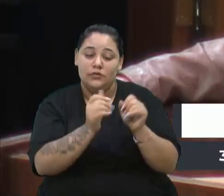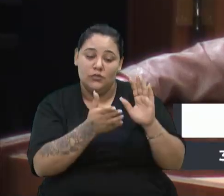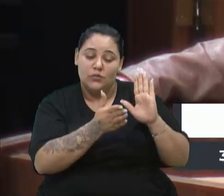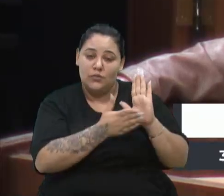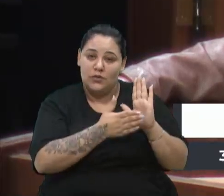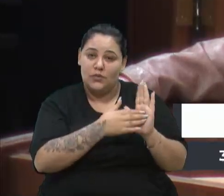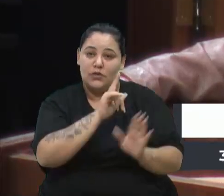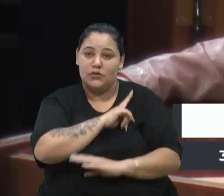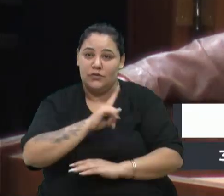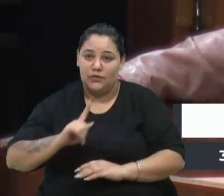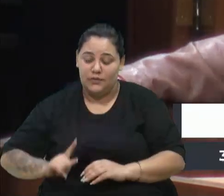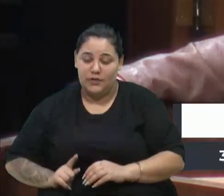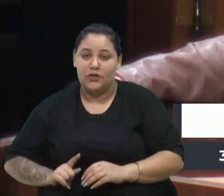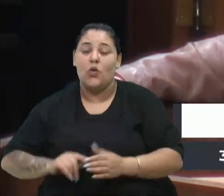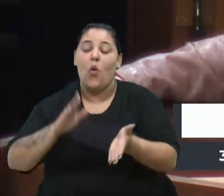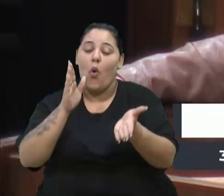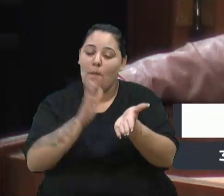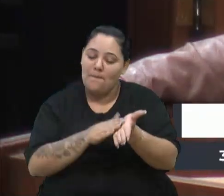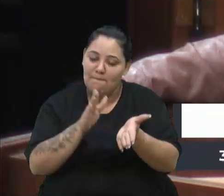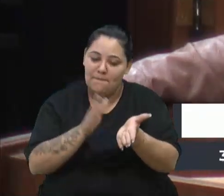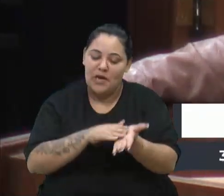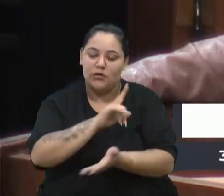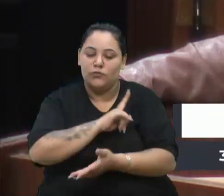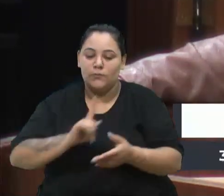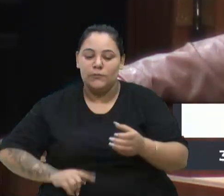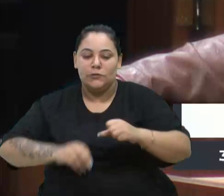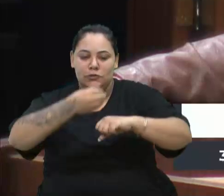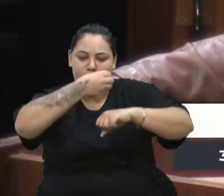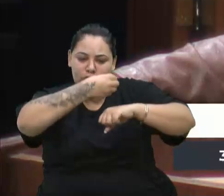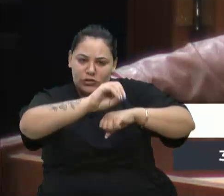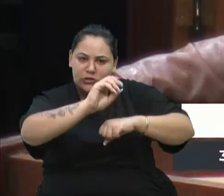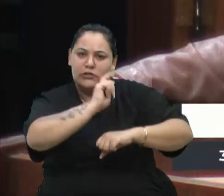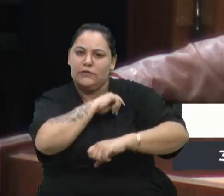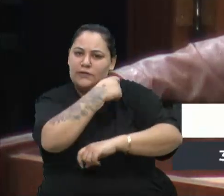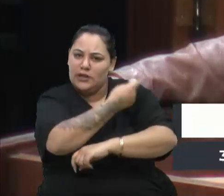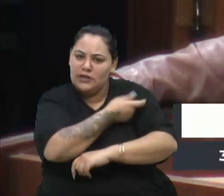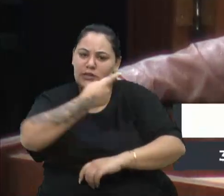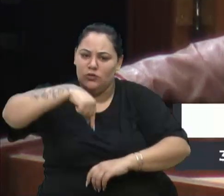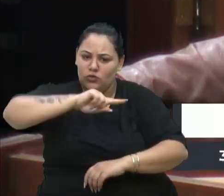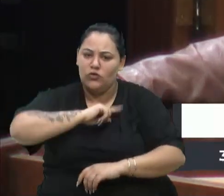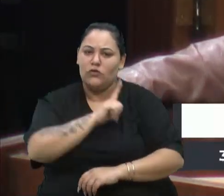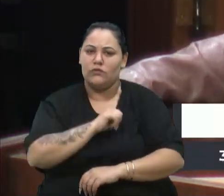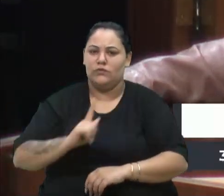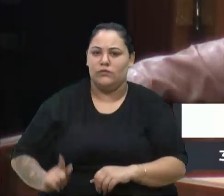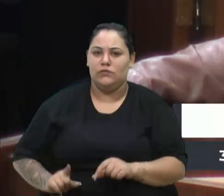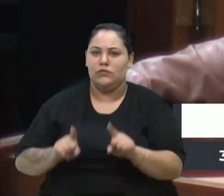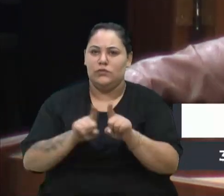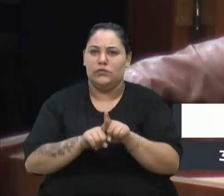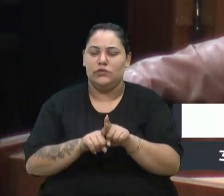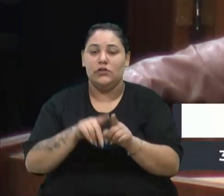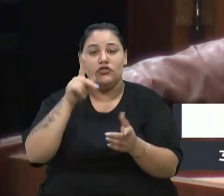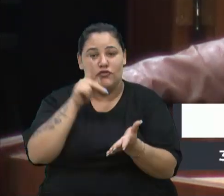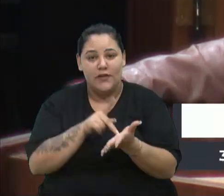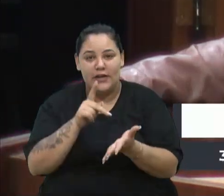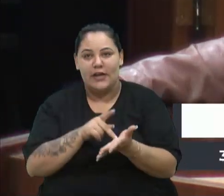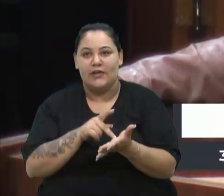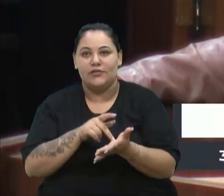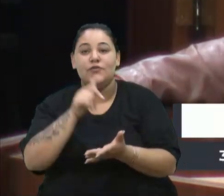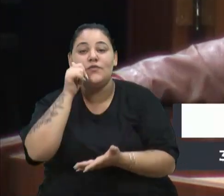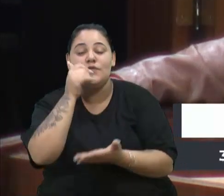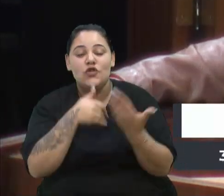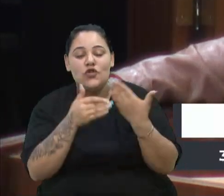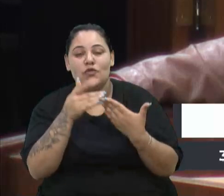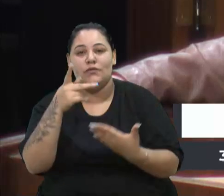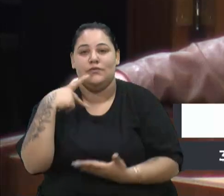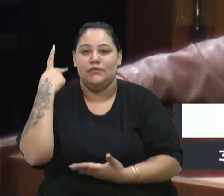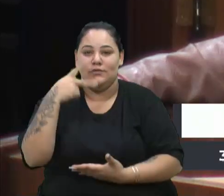governo, cobrando do governo, indicando para o governo e fiscalizando o nosso governo. E, sinceramente, senhores e senhoras